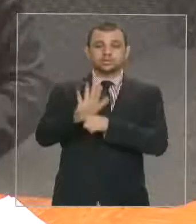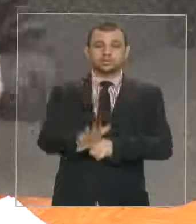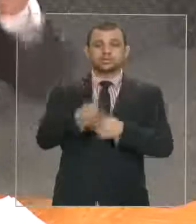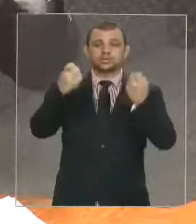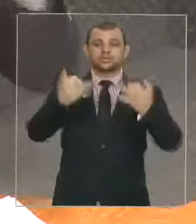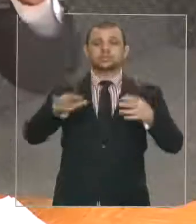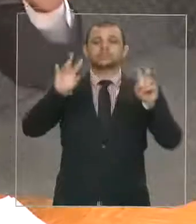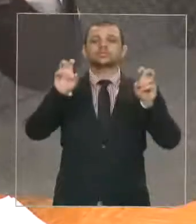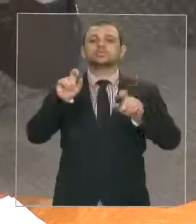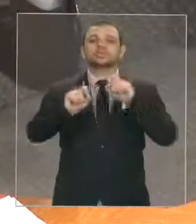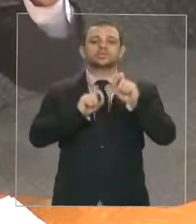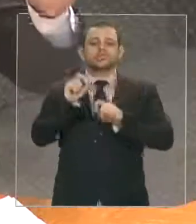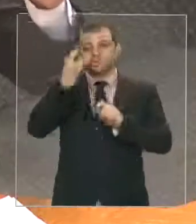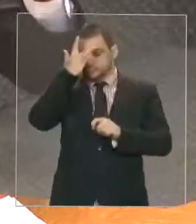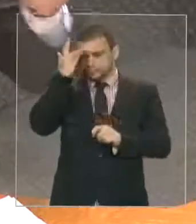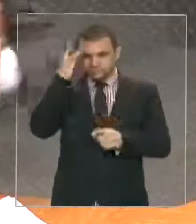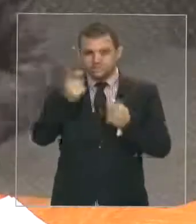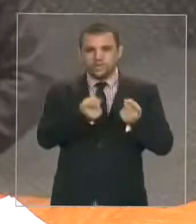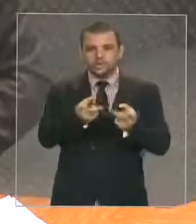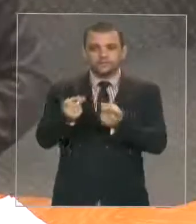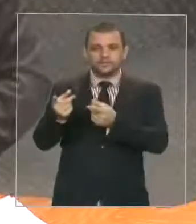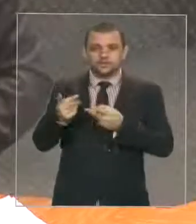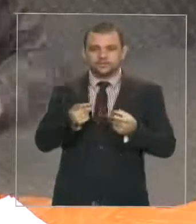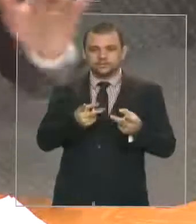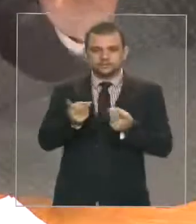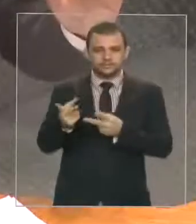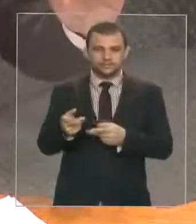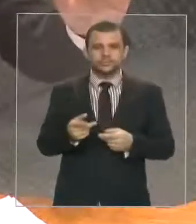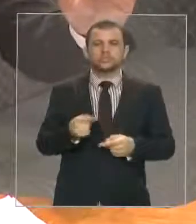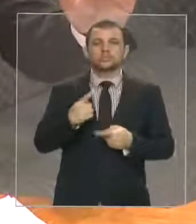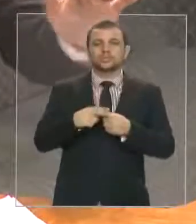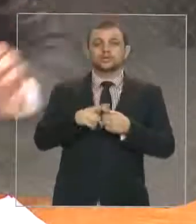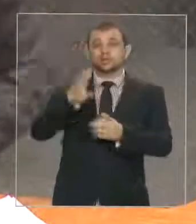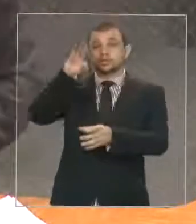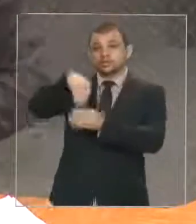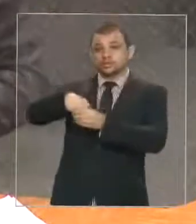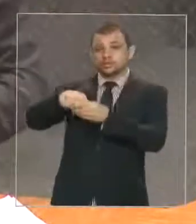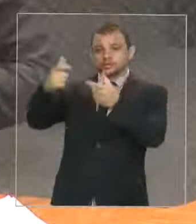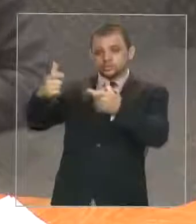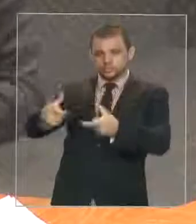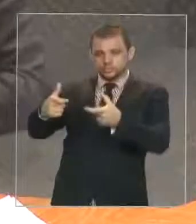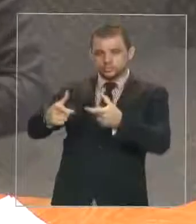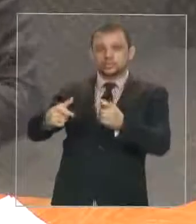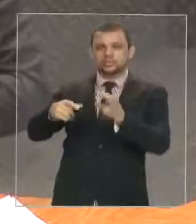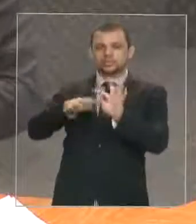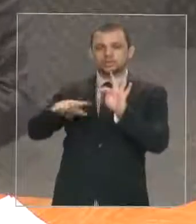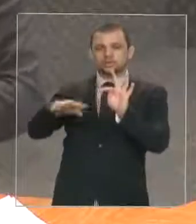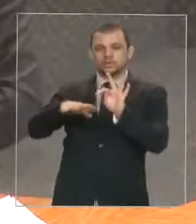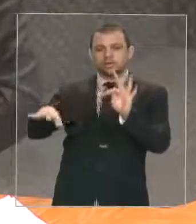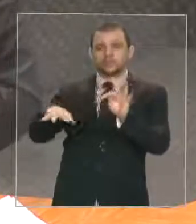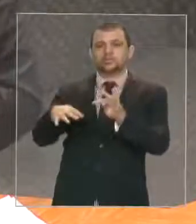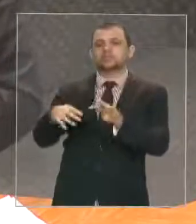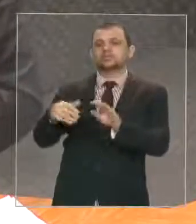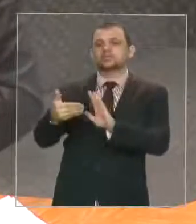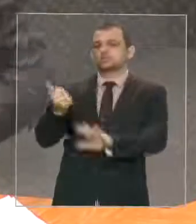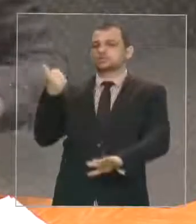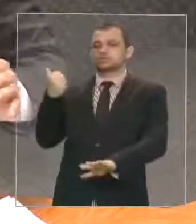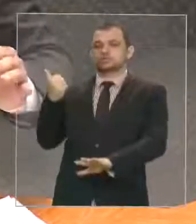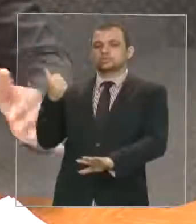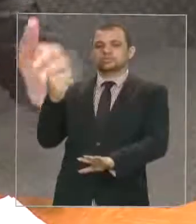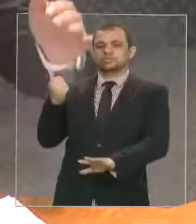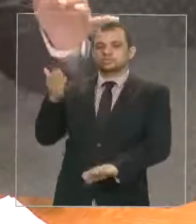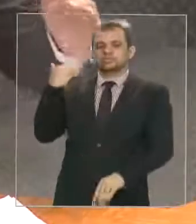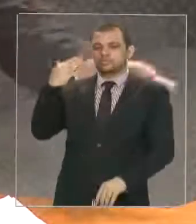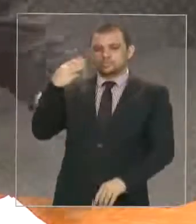ambulantes. Os ambulantes foram retirados do terminal da integração há menos de 30 dias, sem ser dado nenhuma satisfação.